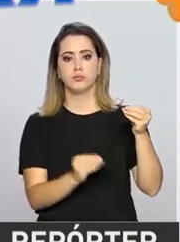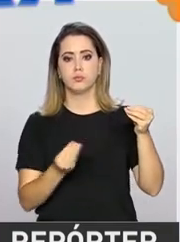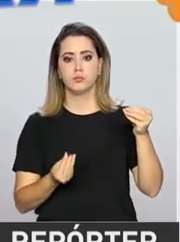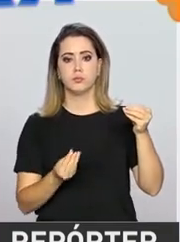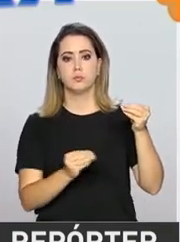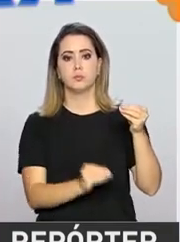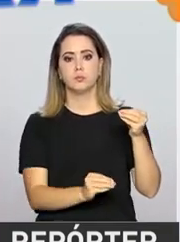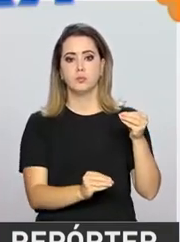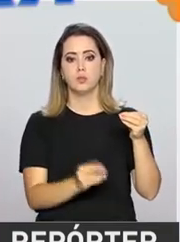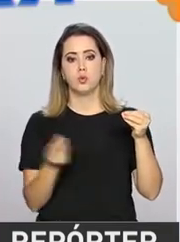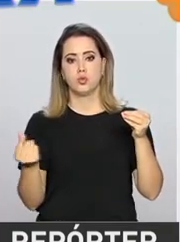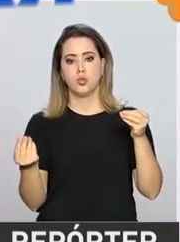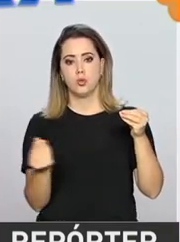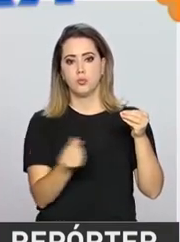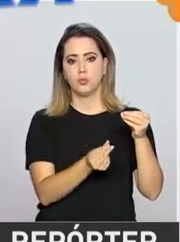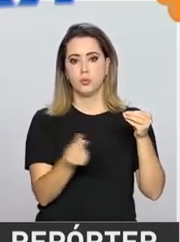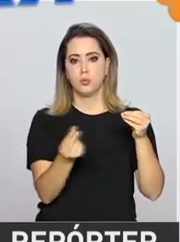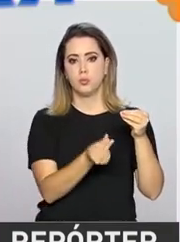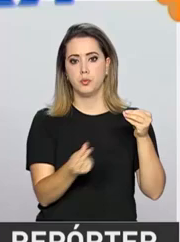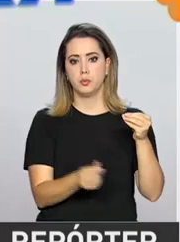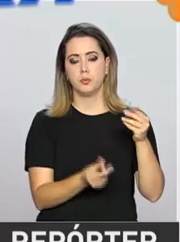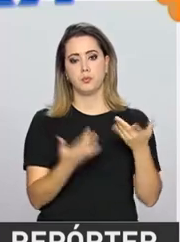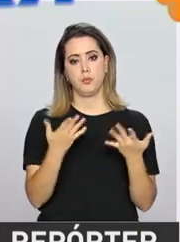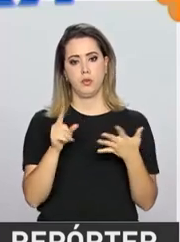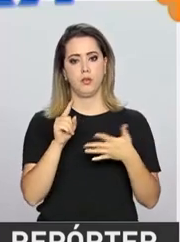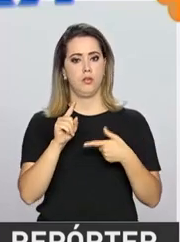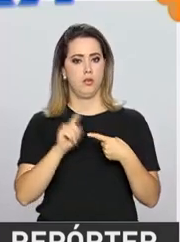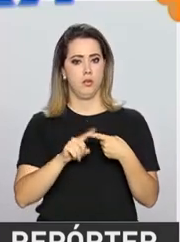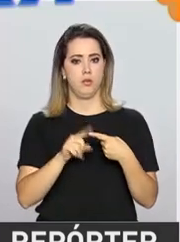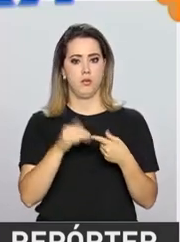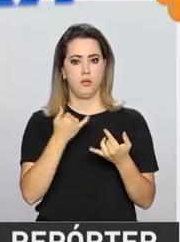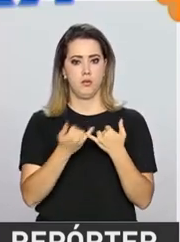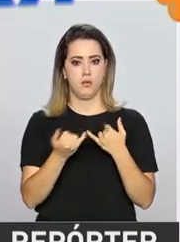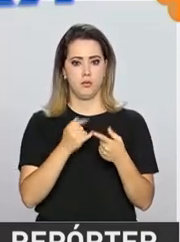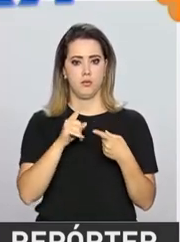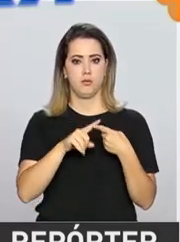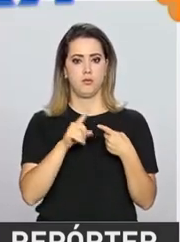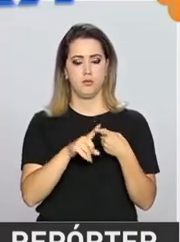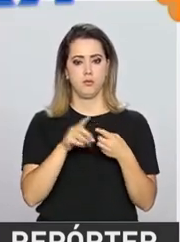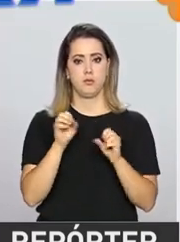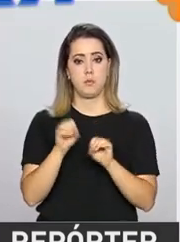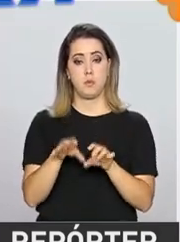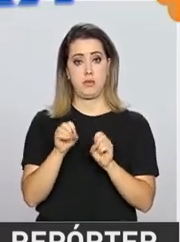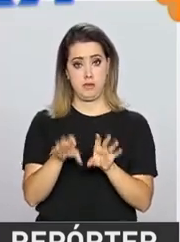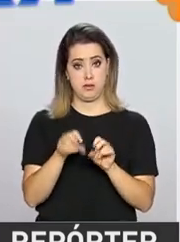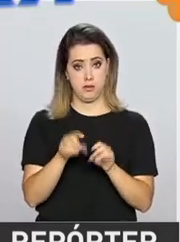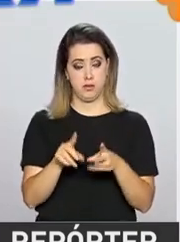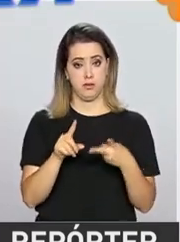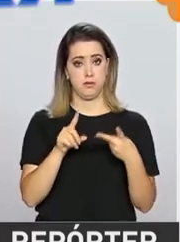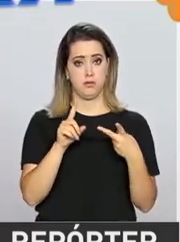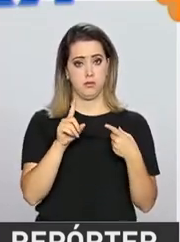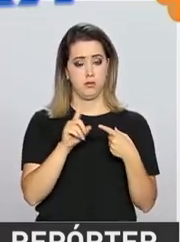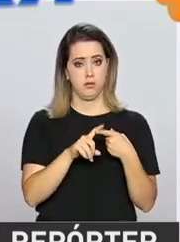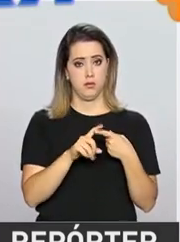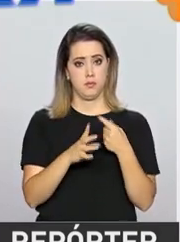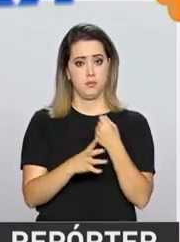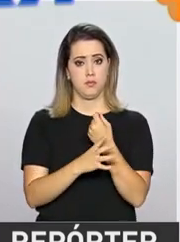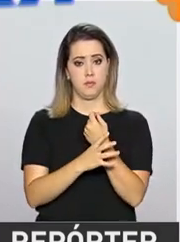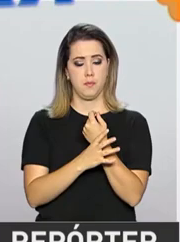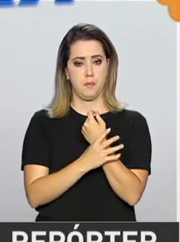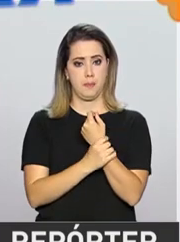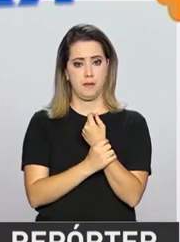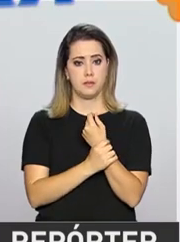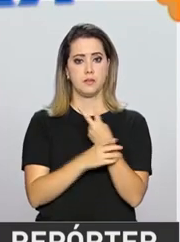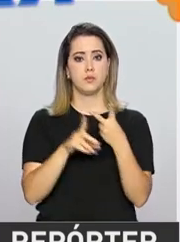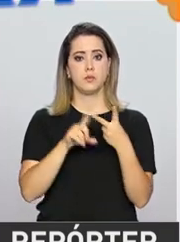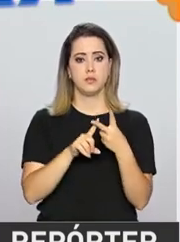arrecadação. Dentre eles, por exemplo, o crédito cativo, também na parte de segurança